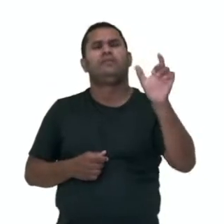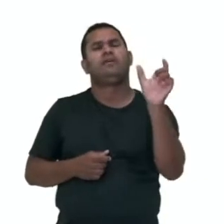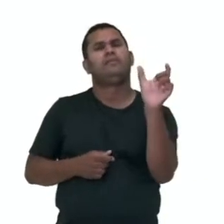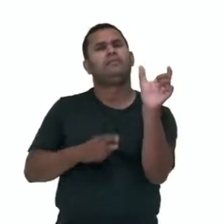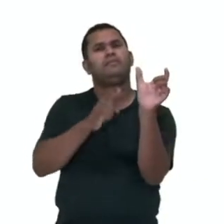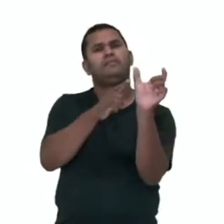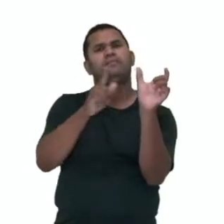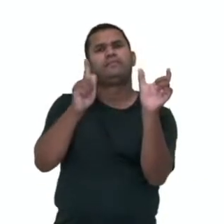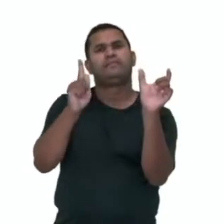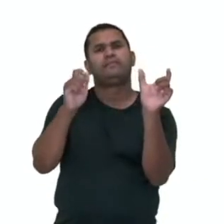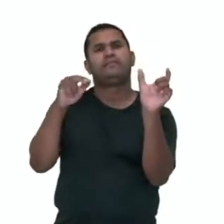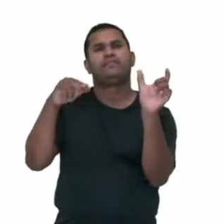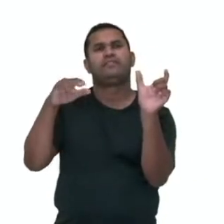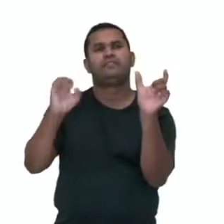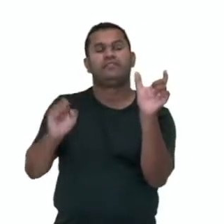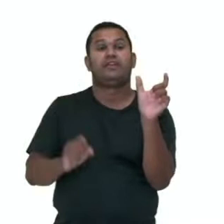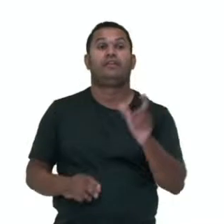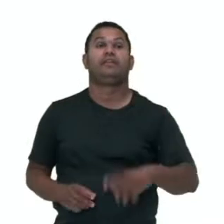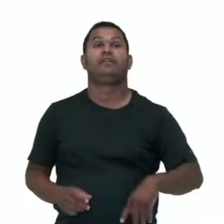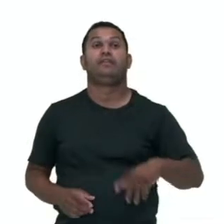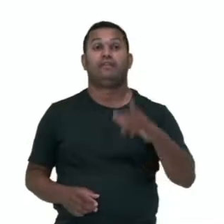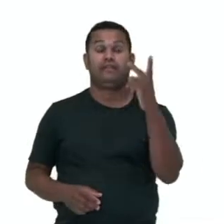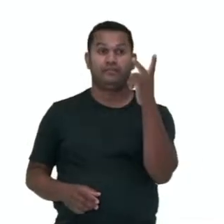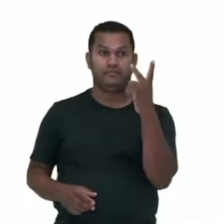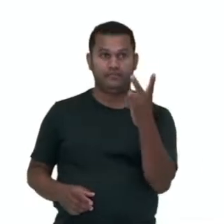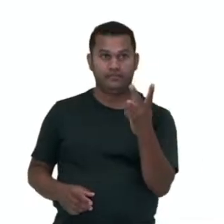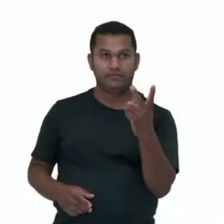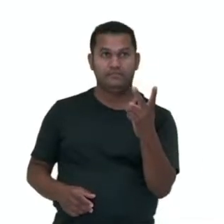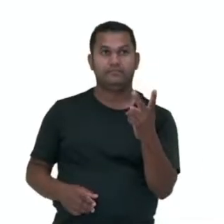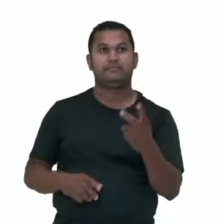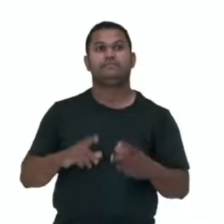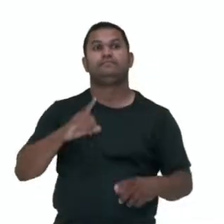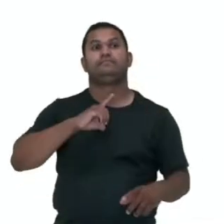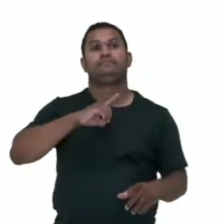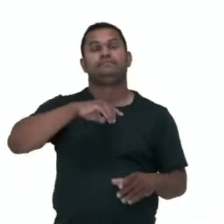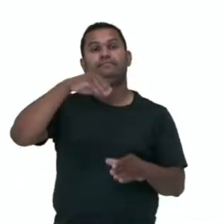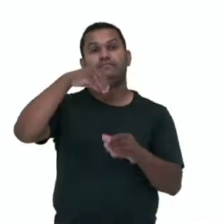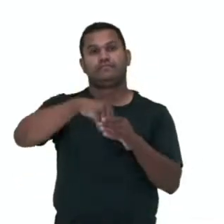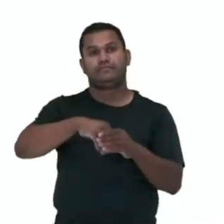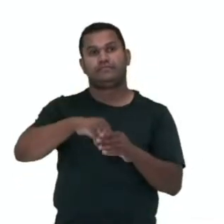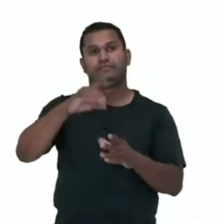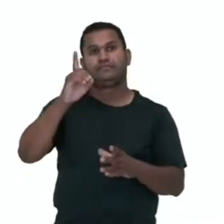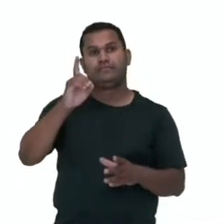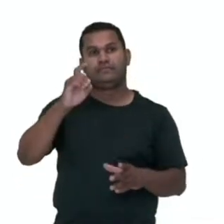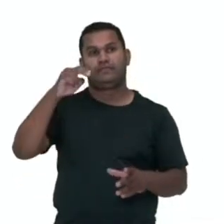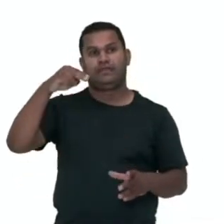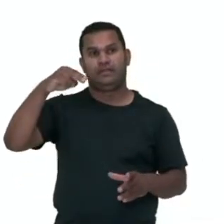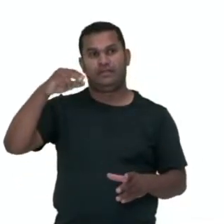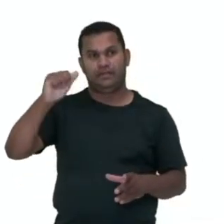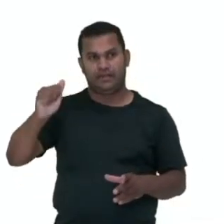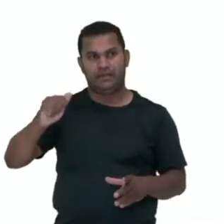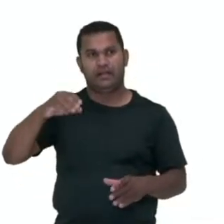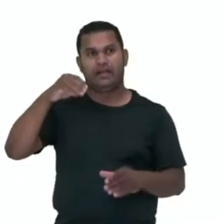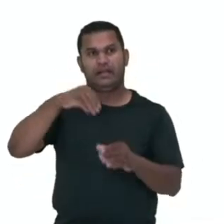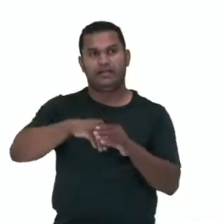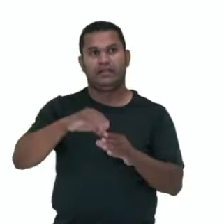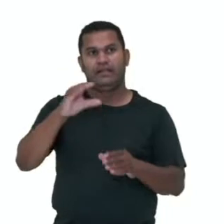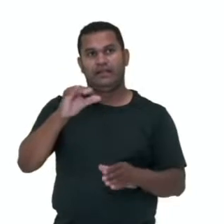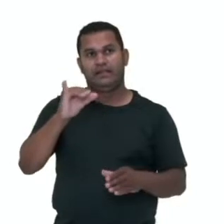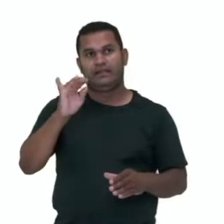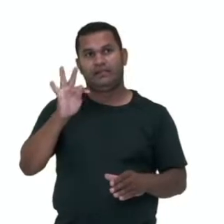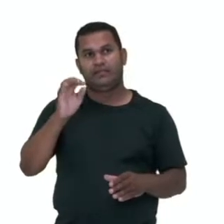dois tipos de classificação, o que seria no termo da genética e da citogenética. Vamos lá do da genética